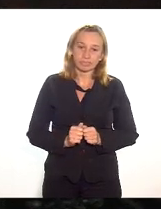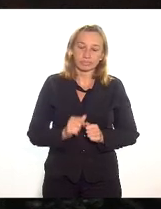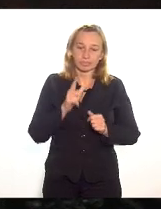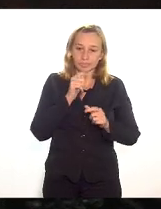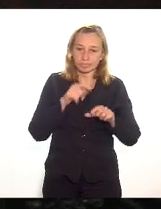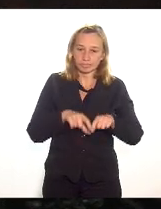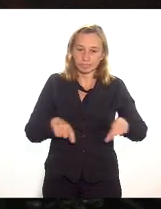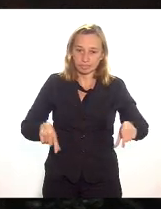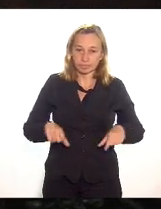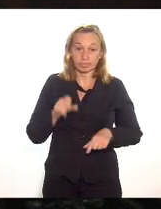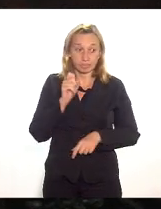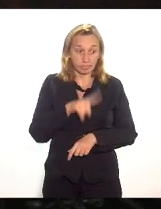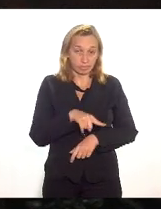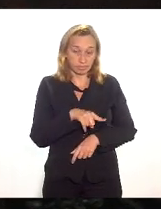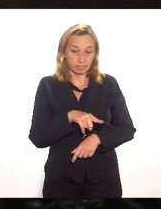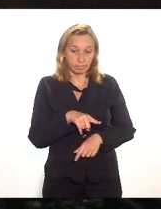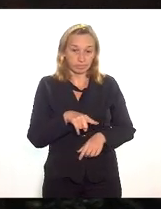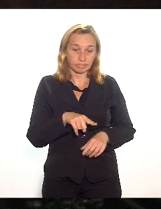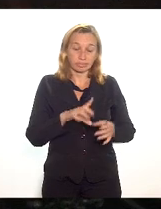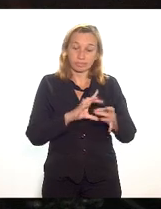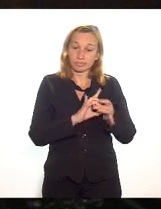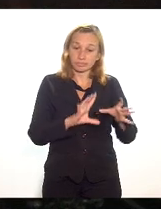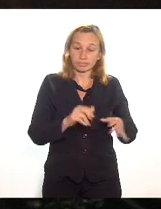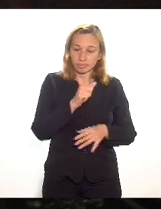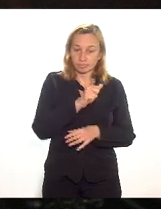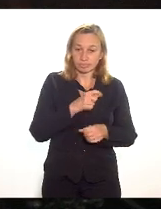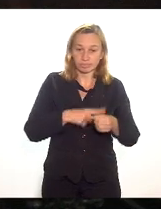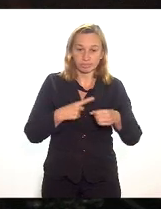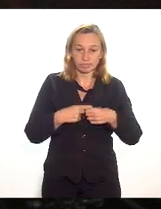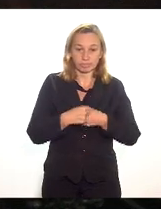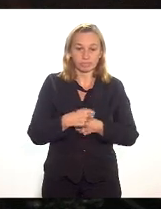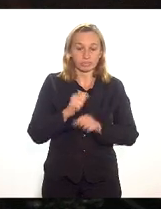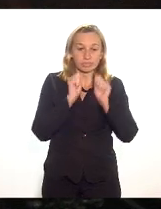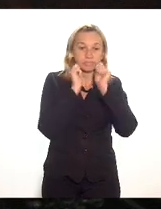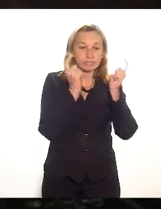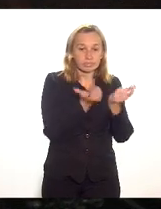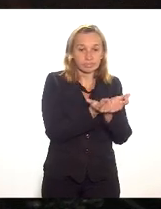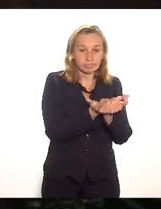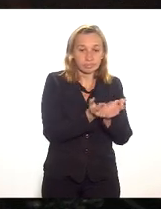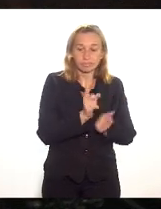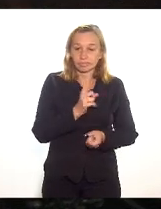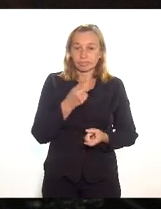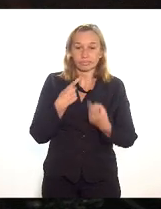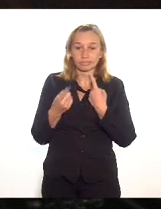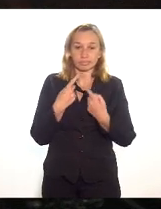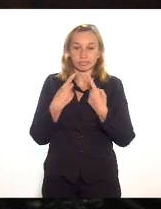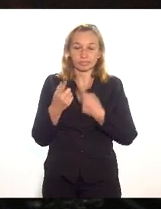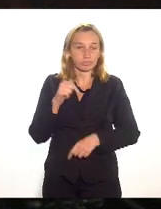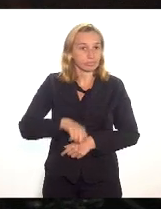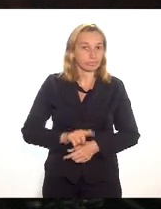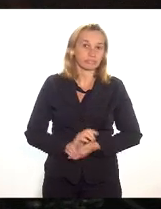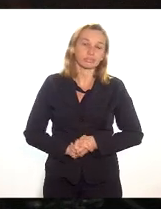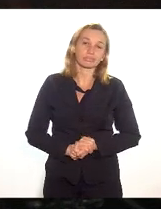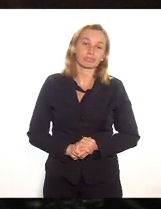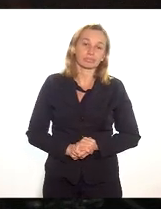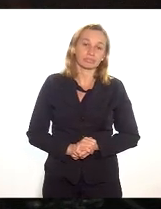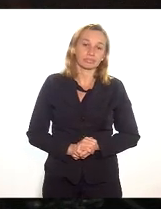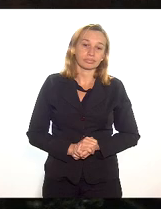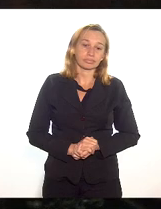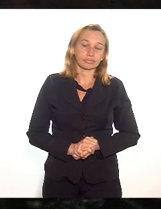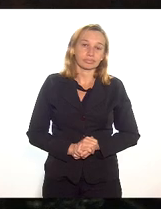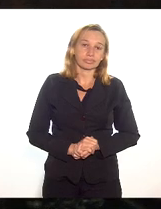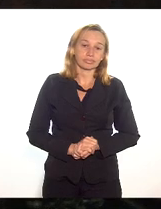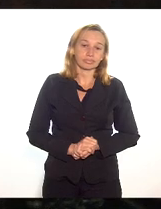é autonomia municipal. A Alerj sequer deveria debater essa questão aqui. É uma